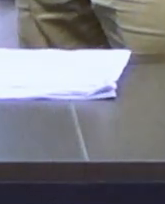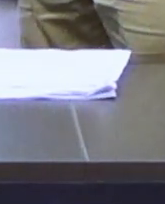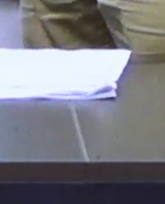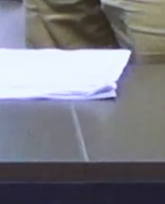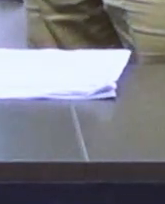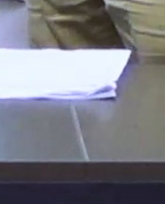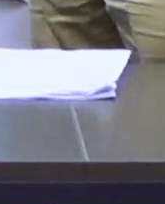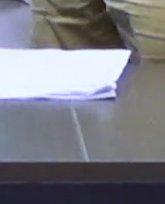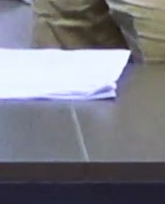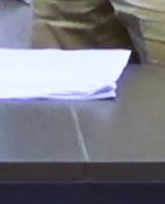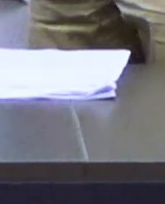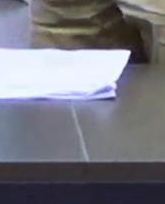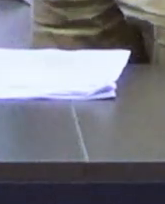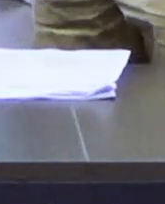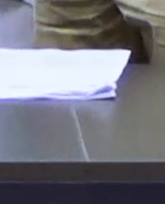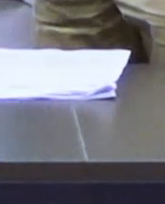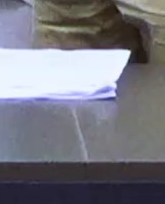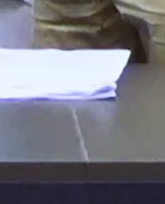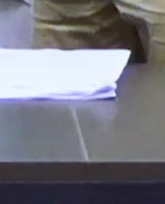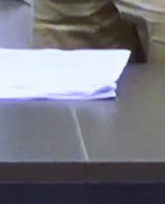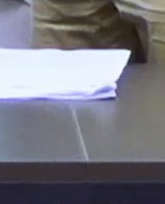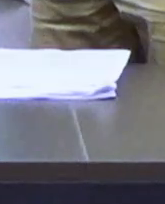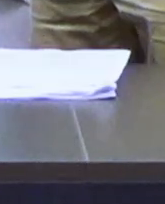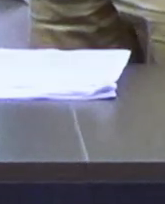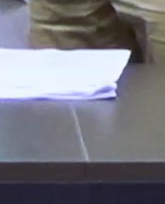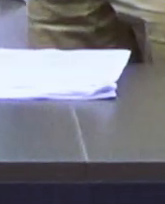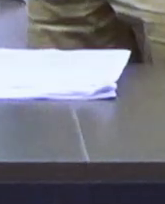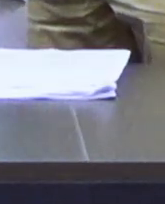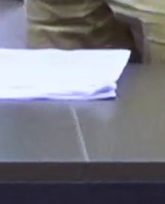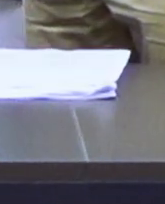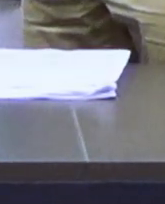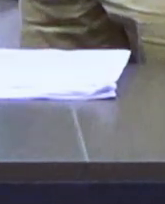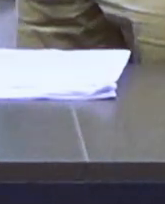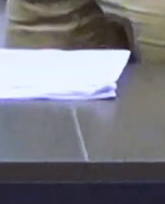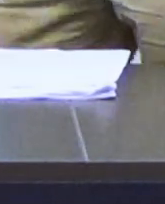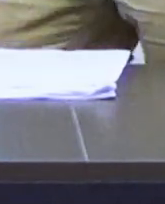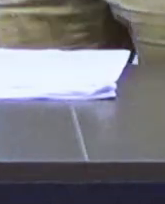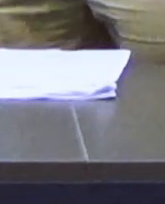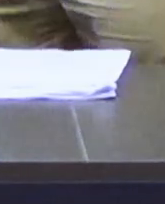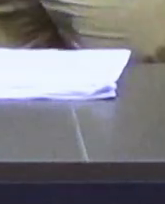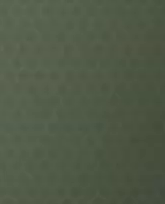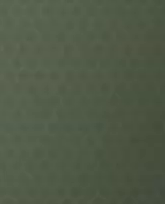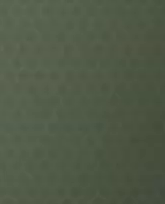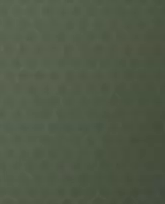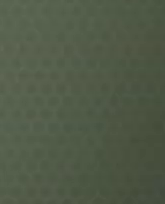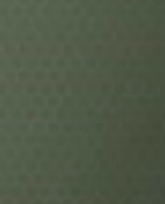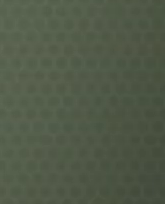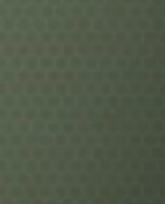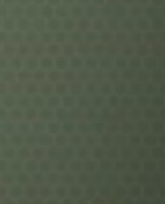declaro encerrada a sessão. A gente traz na próxima, incorpora a ordinária aos projetos dos autores.